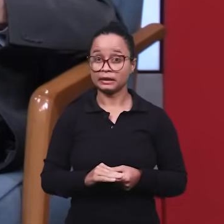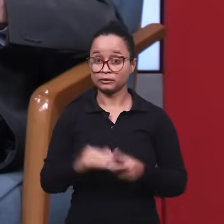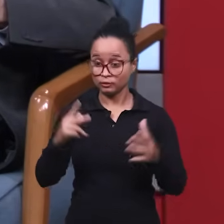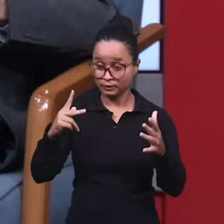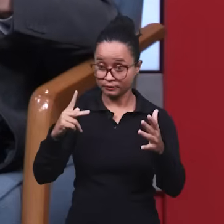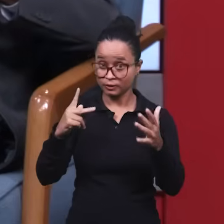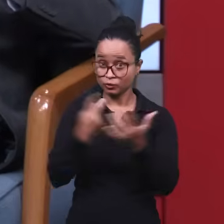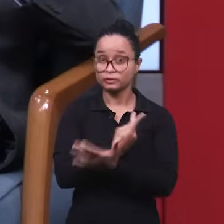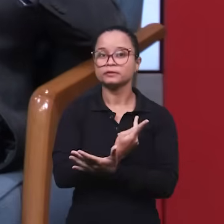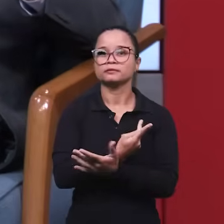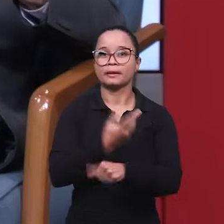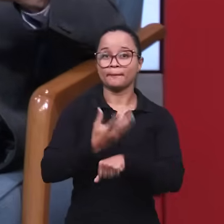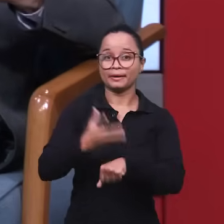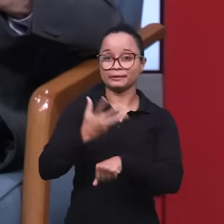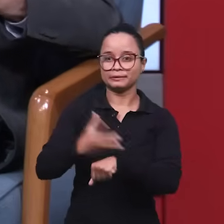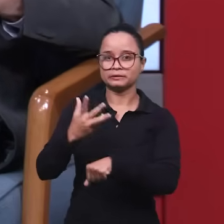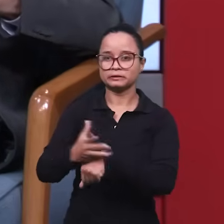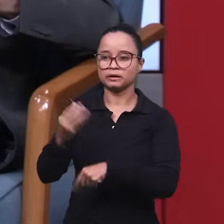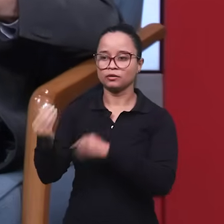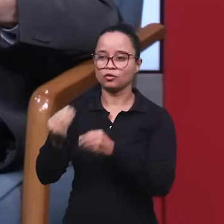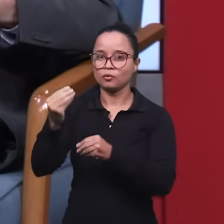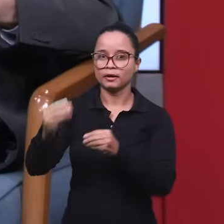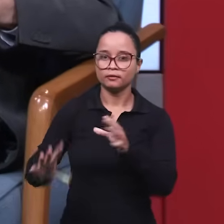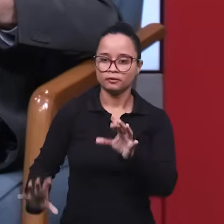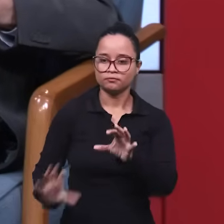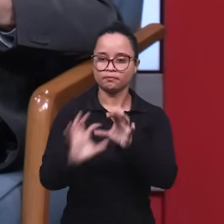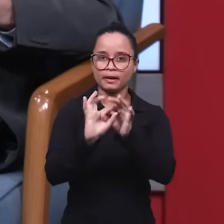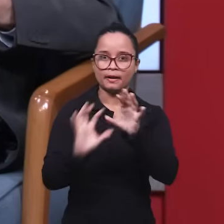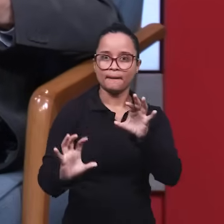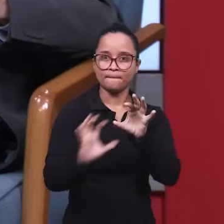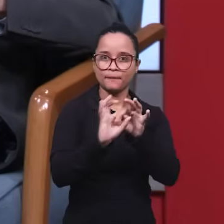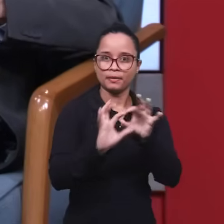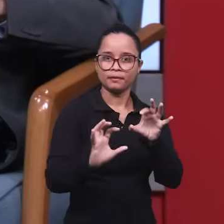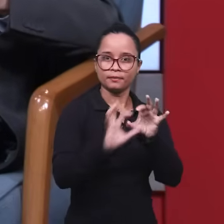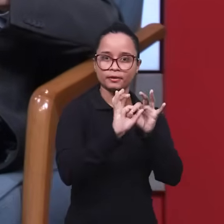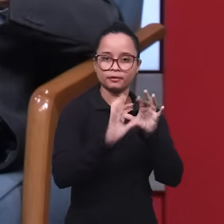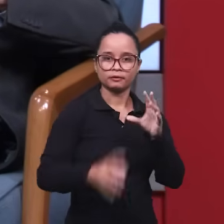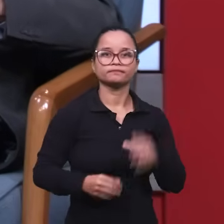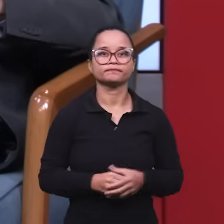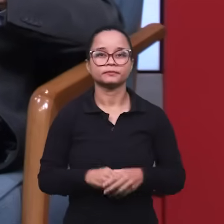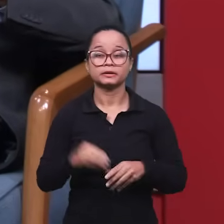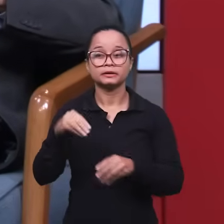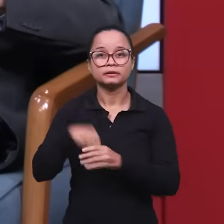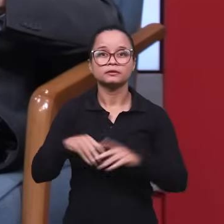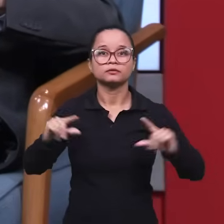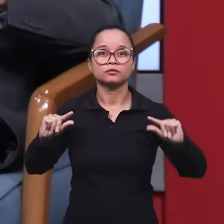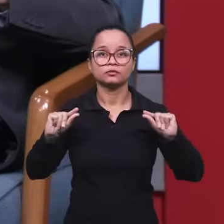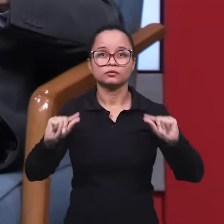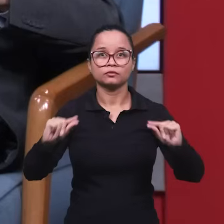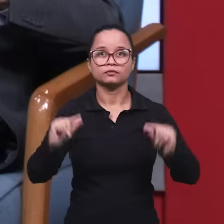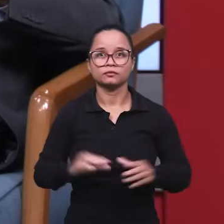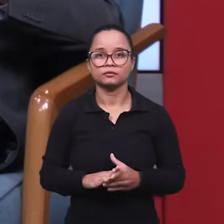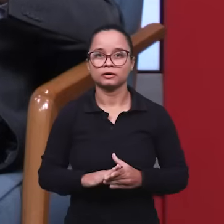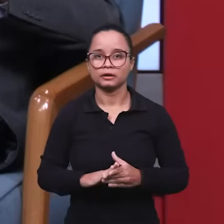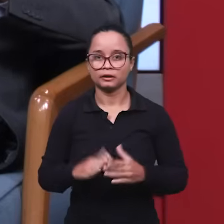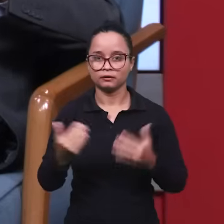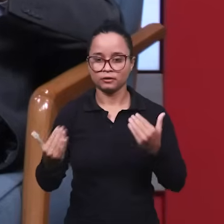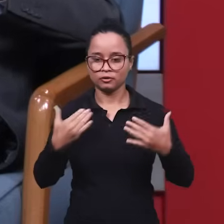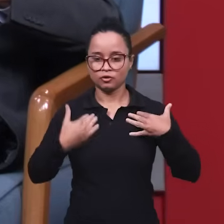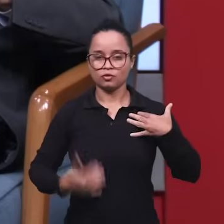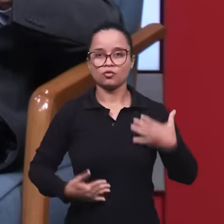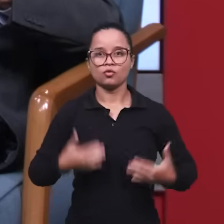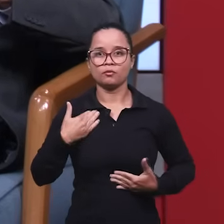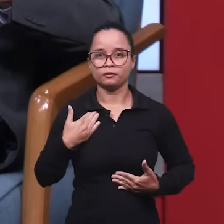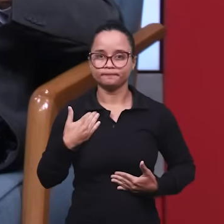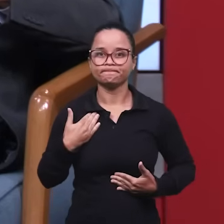exercitados de uma forma que eles se completem dentro daquilo que ele chama